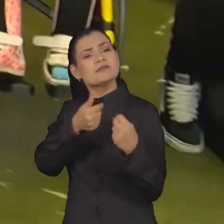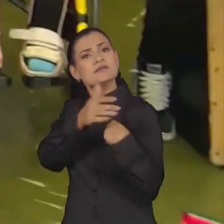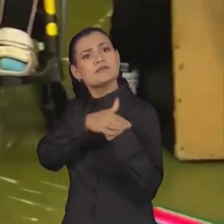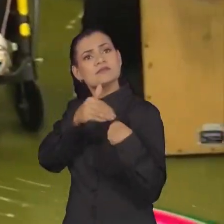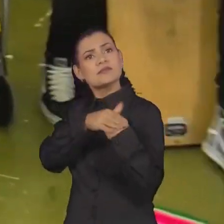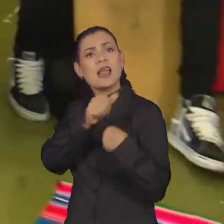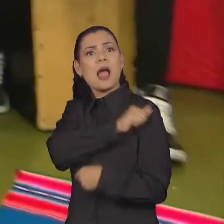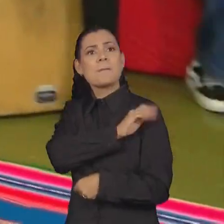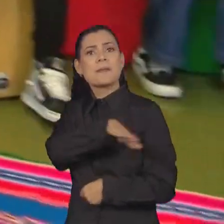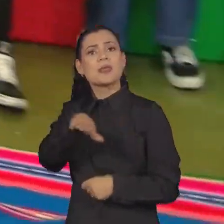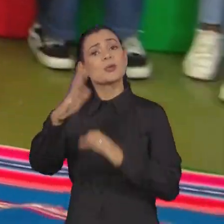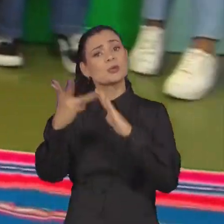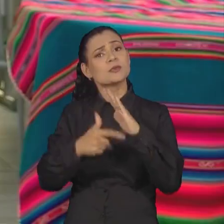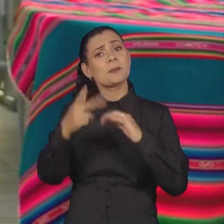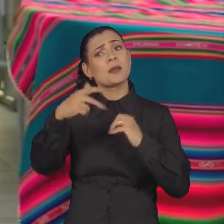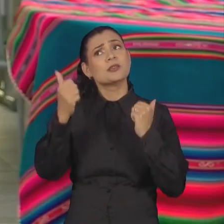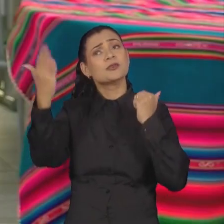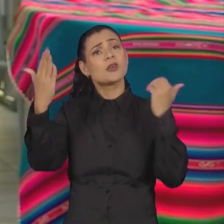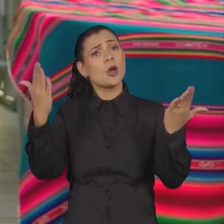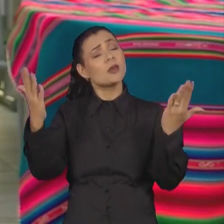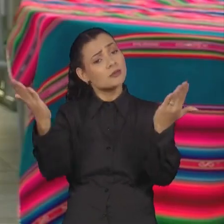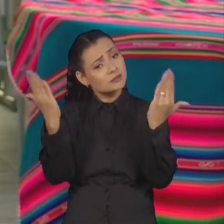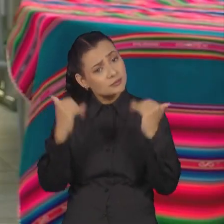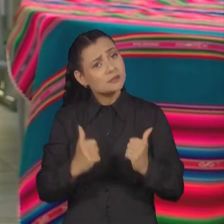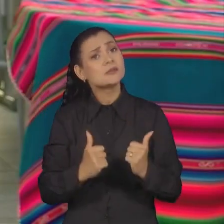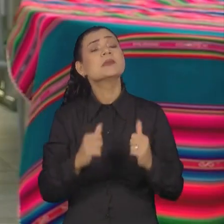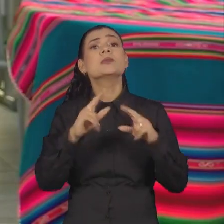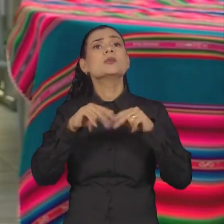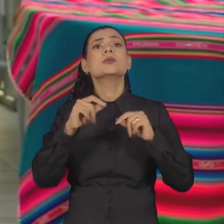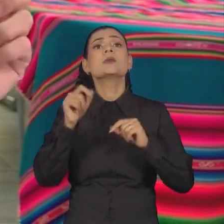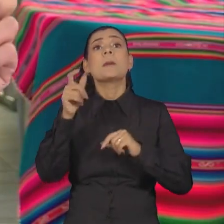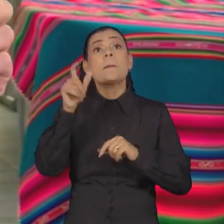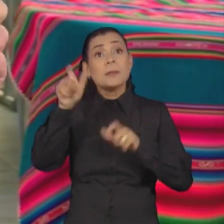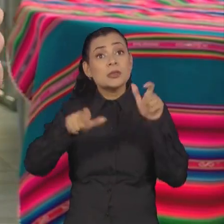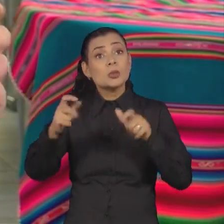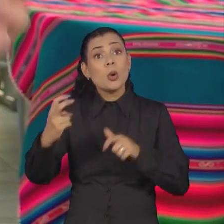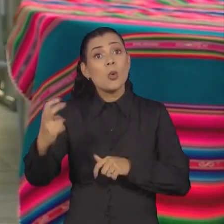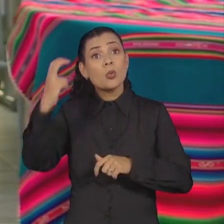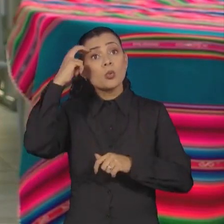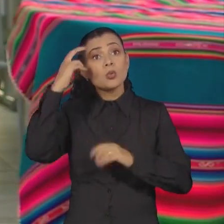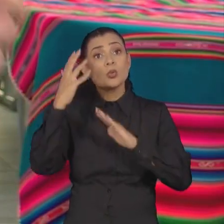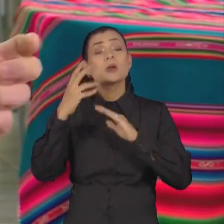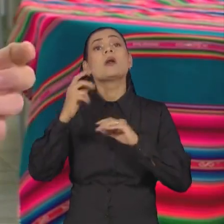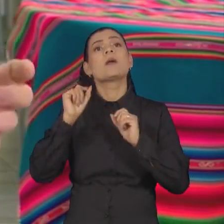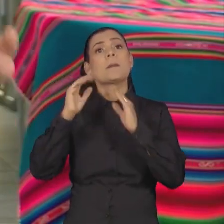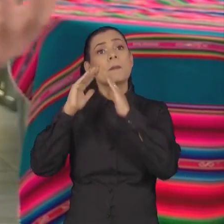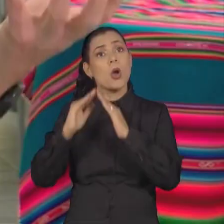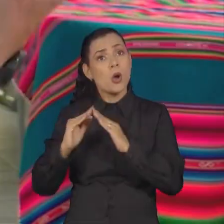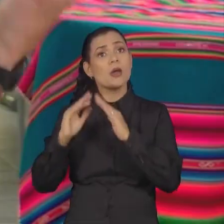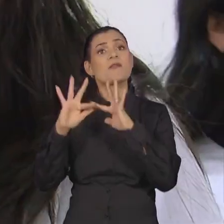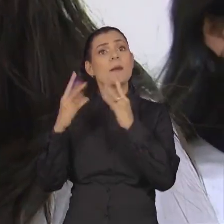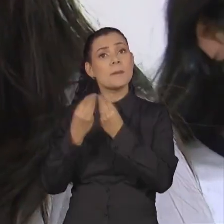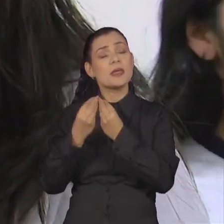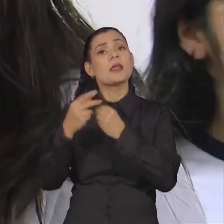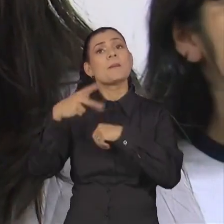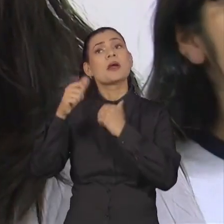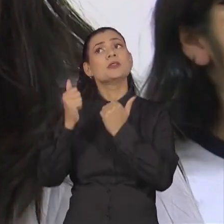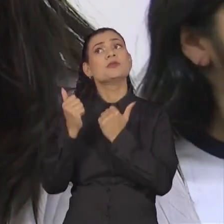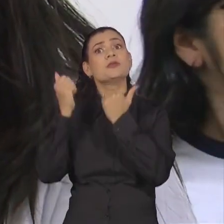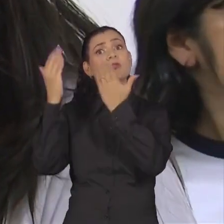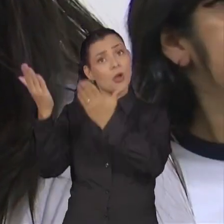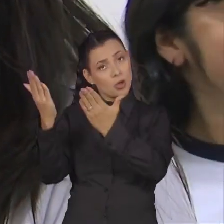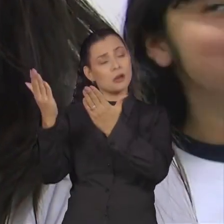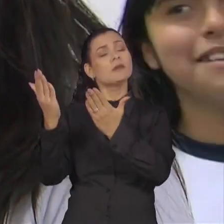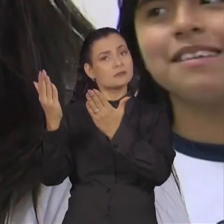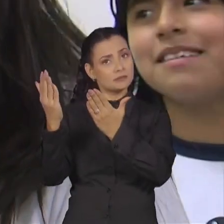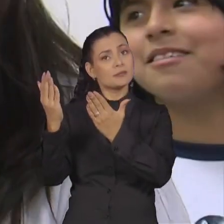seus colegas estrangeiros. Eu estou chamando de imigrante aquele que culturalmente tem uma família com uma cultura de um